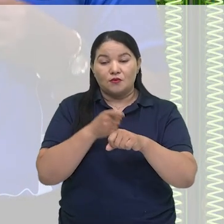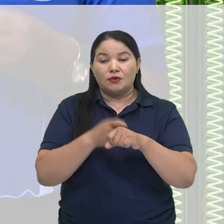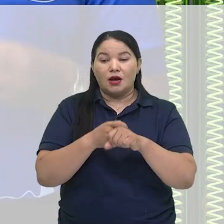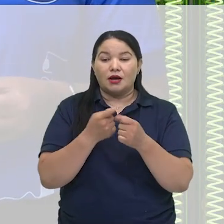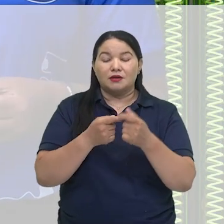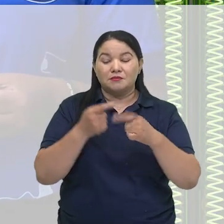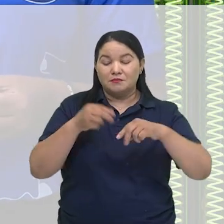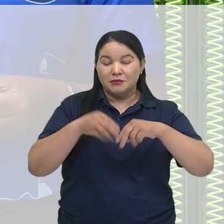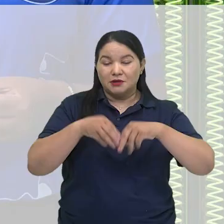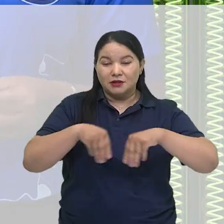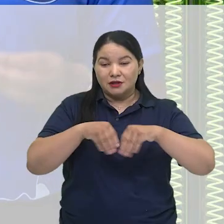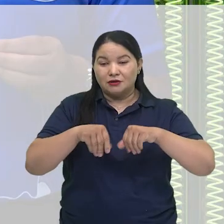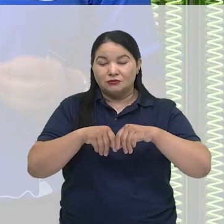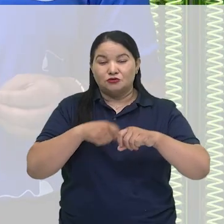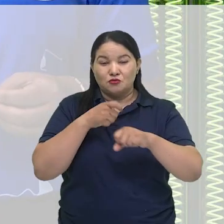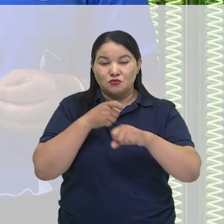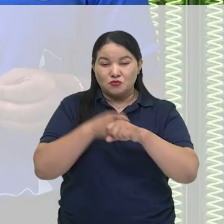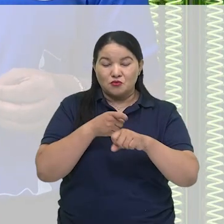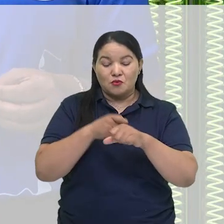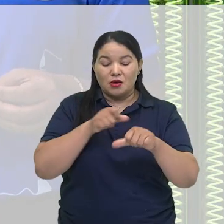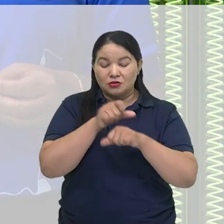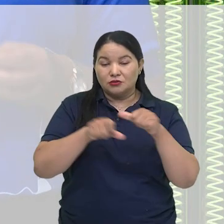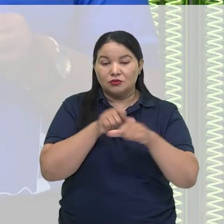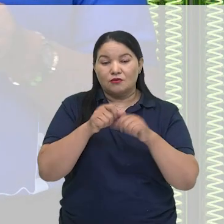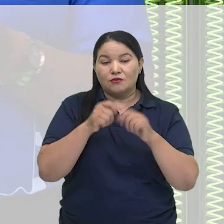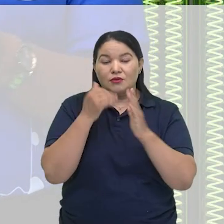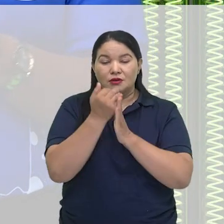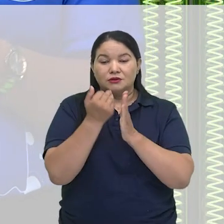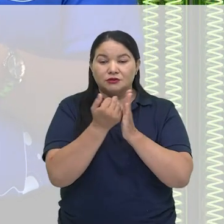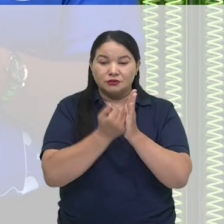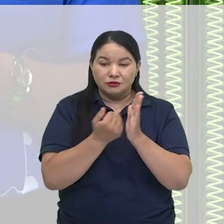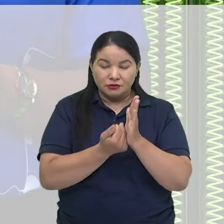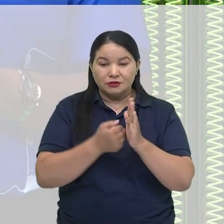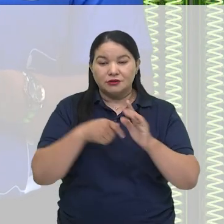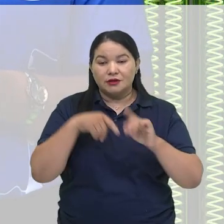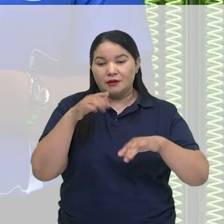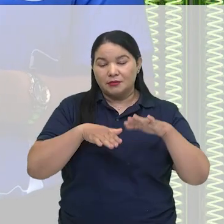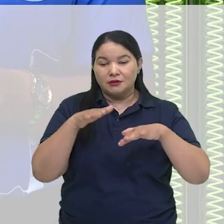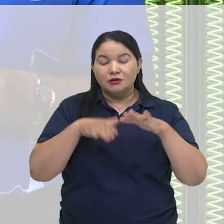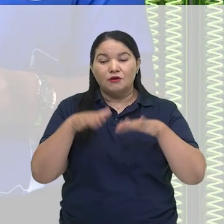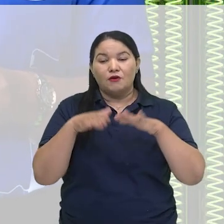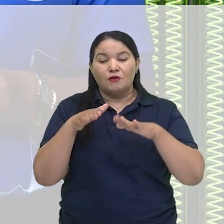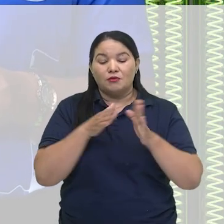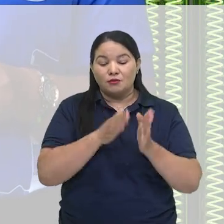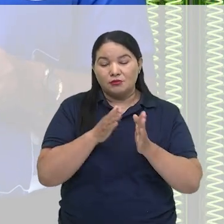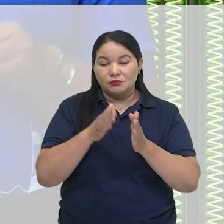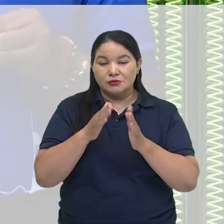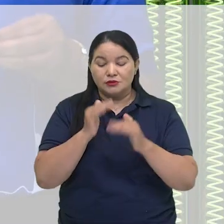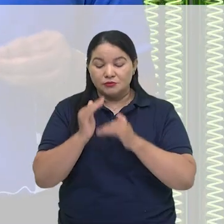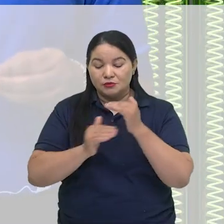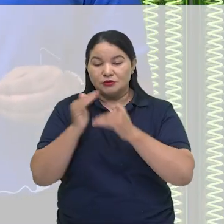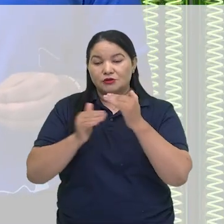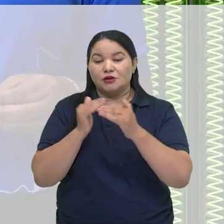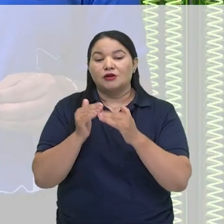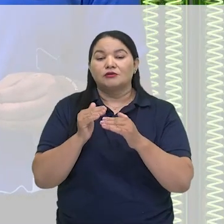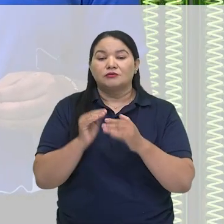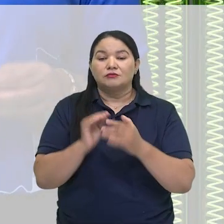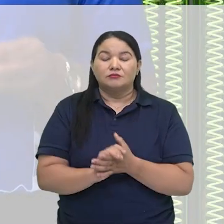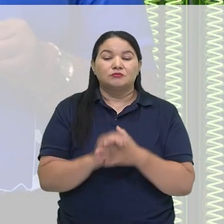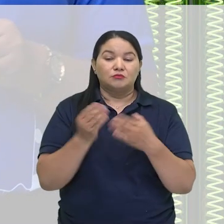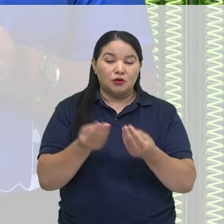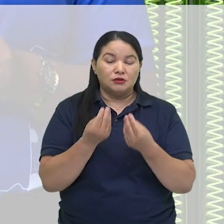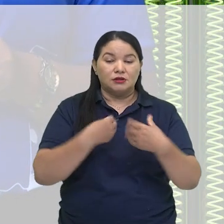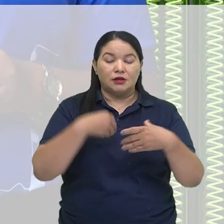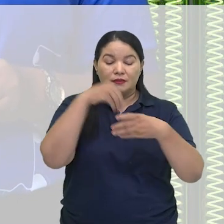minerais consolidados. Eles são classificados conforme o seu processo de formação, em rochas